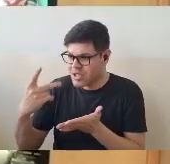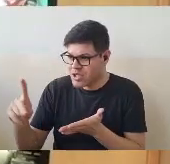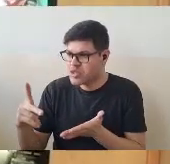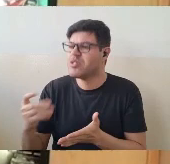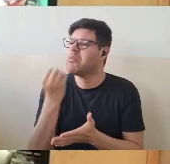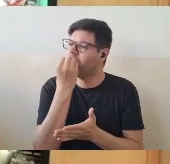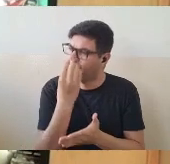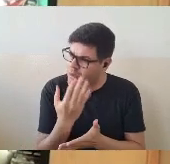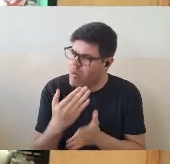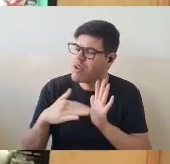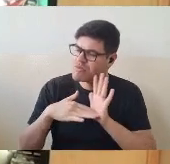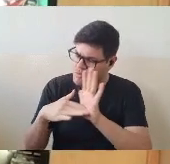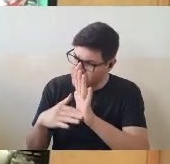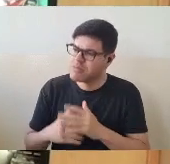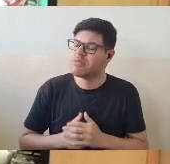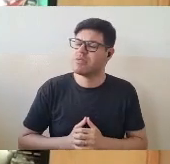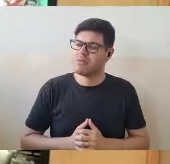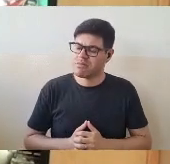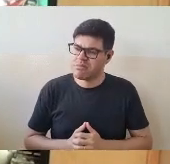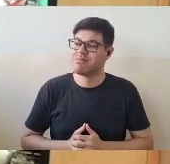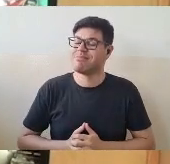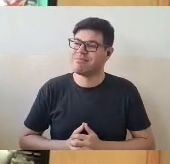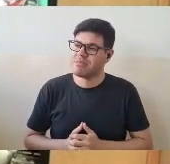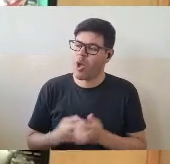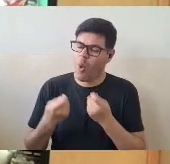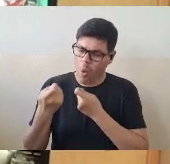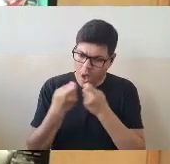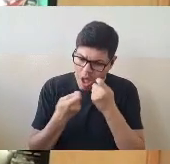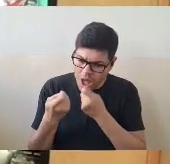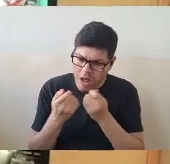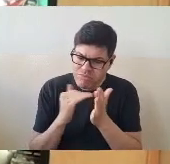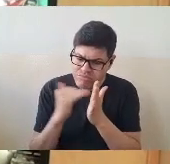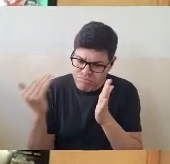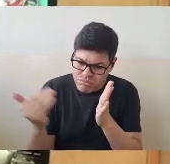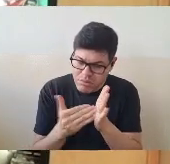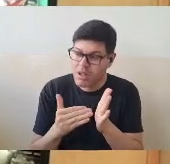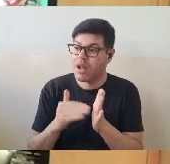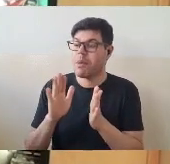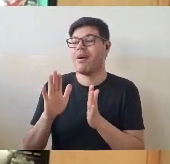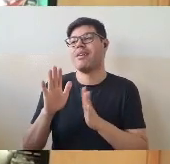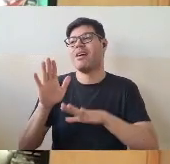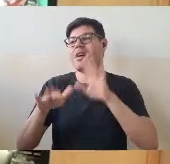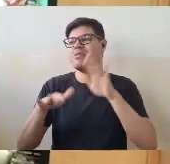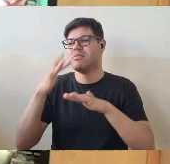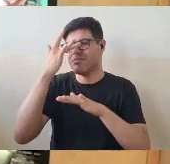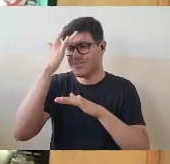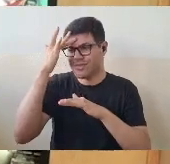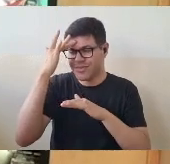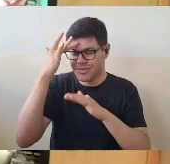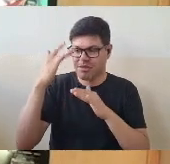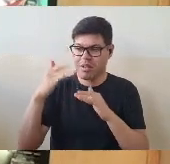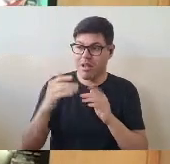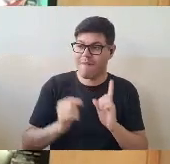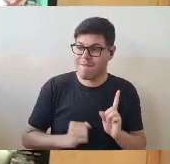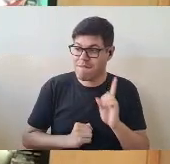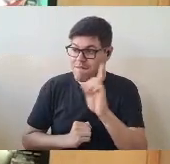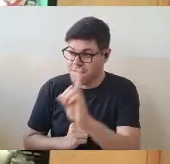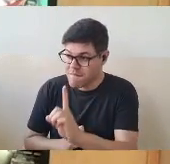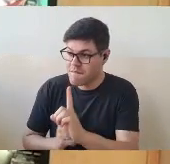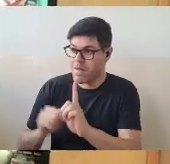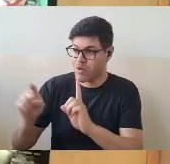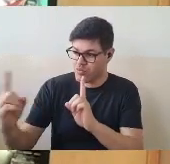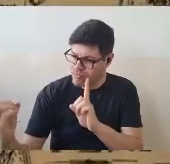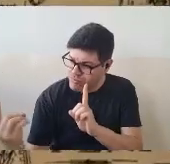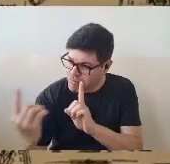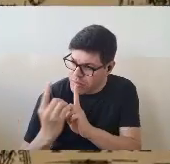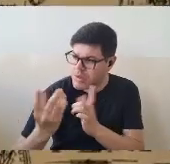verdade. Ela controla tudo, mas tem muitos pacientes ainda. O senhor continua a trabalhar da mesma maneira. Da